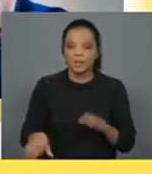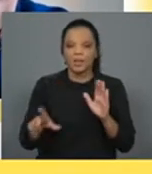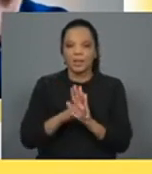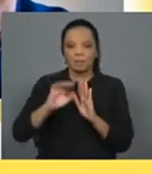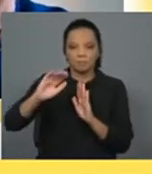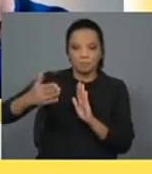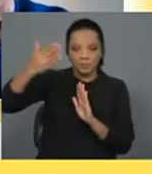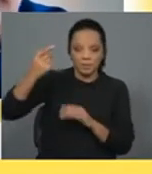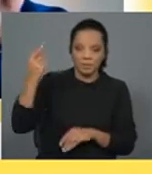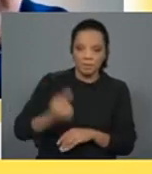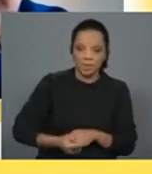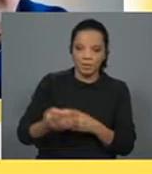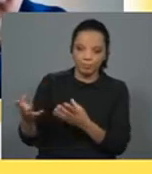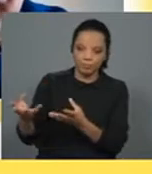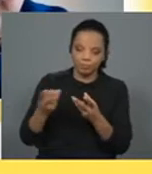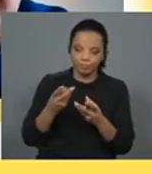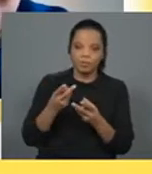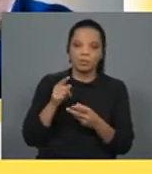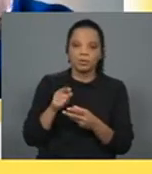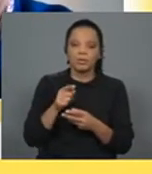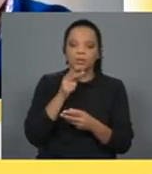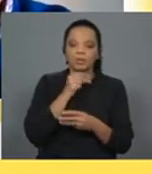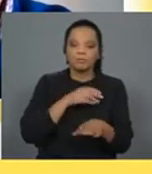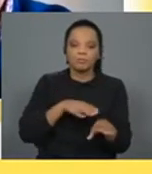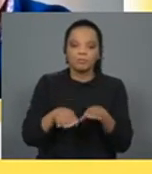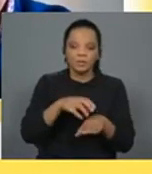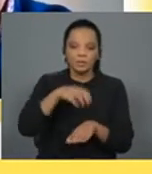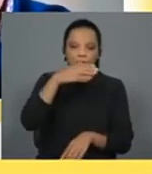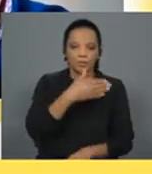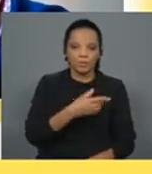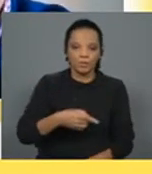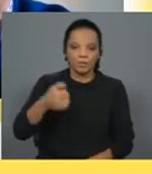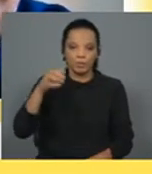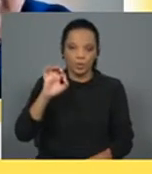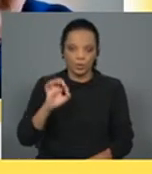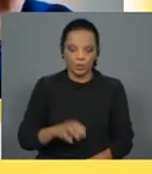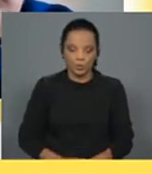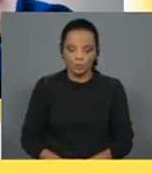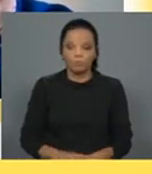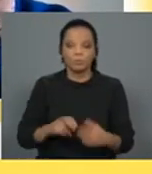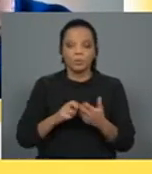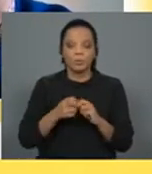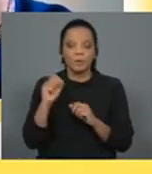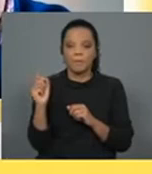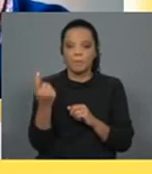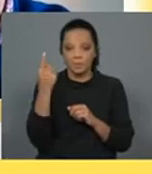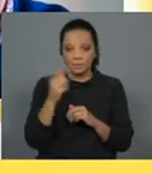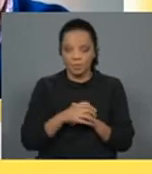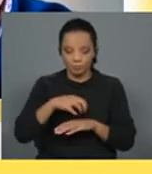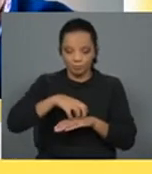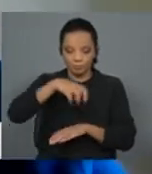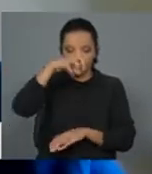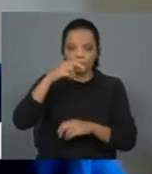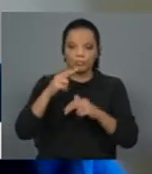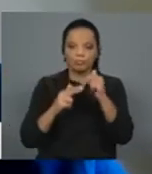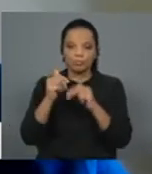legislação que obriga ao cálculo sísmico dos edifícios data de 1958. Primeiro problema, os edifícios foram construídos